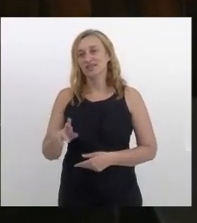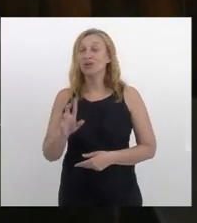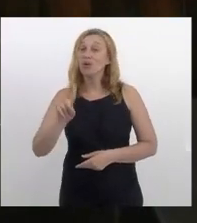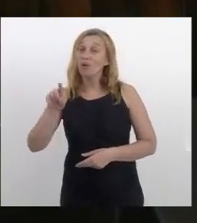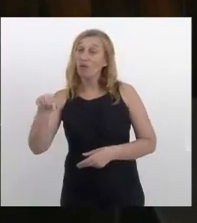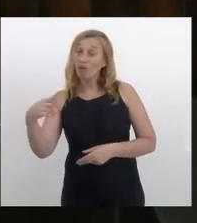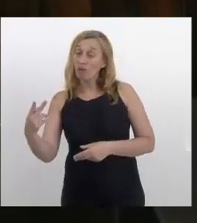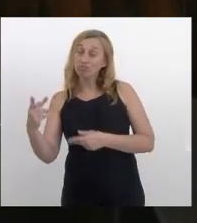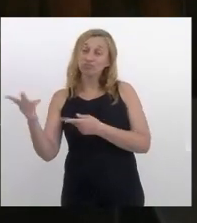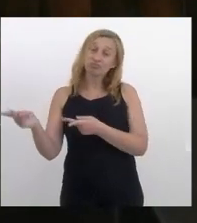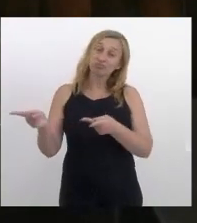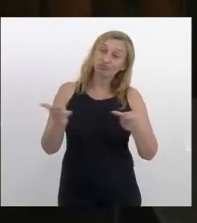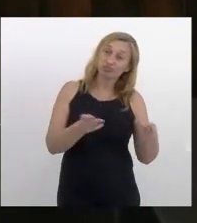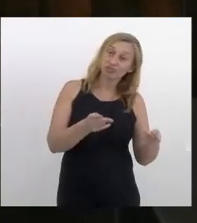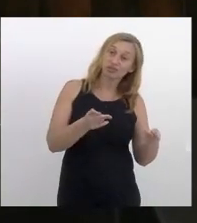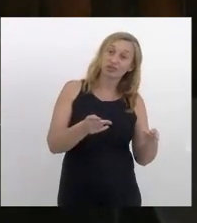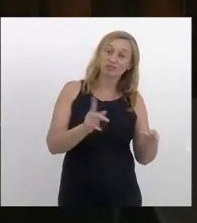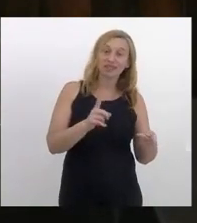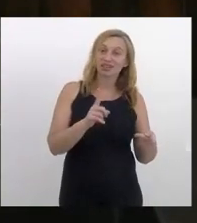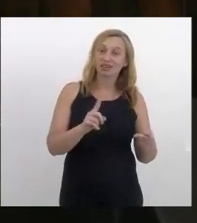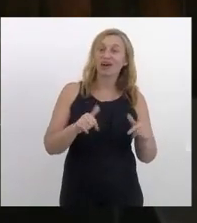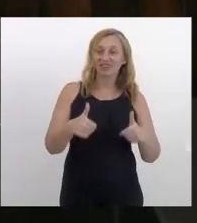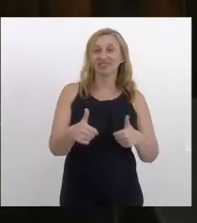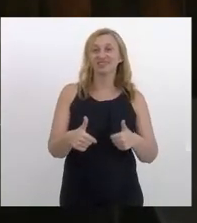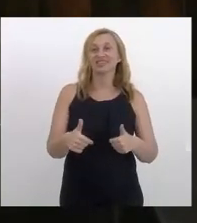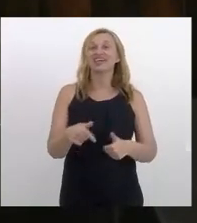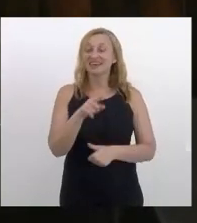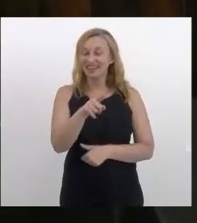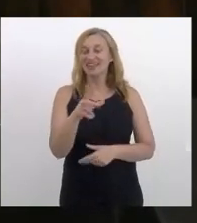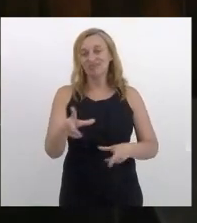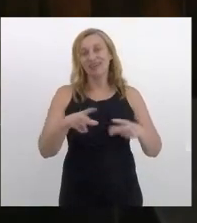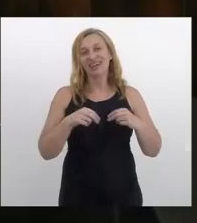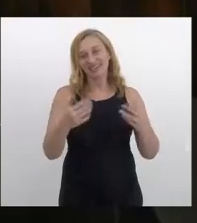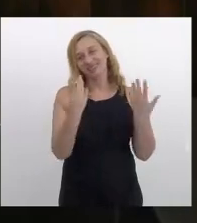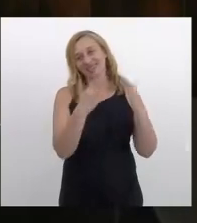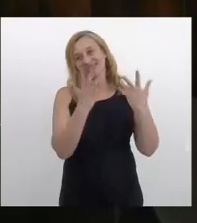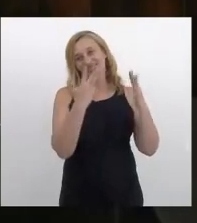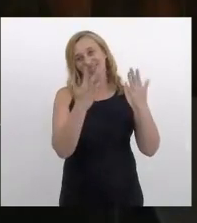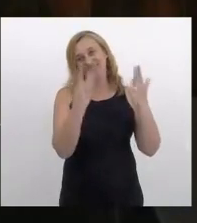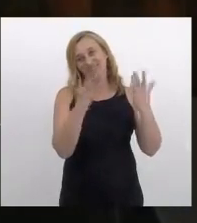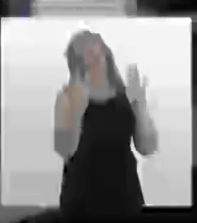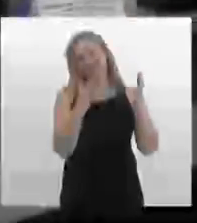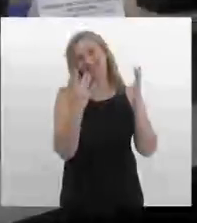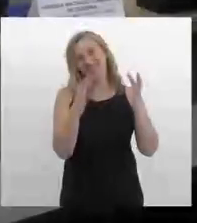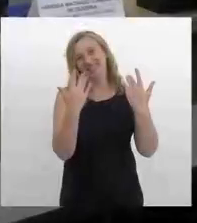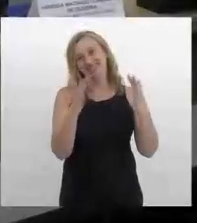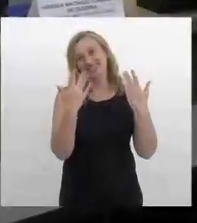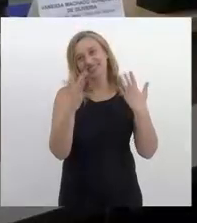visitam, participam, mas não atuam. E ele merece nosso aplauso.